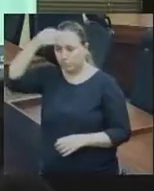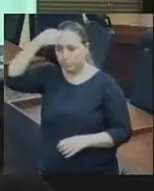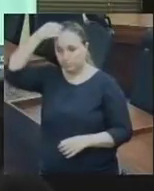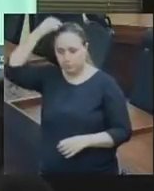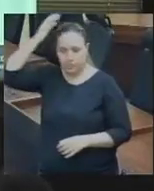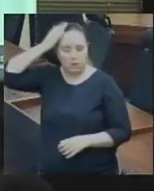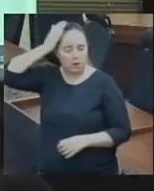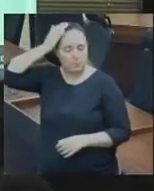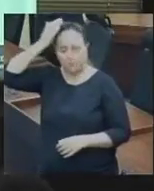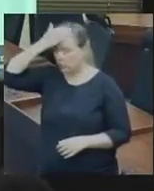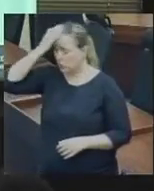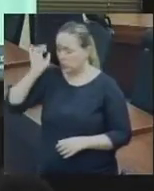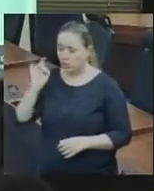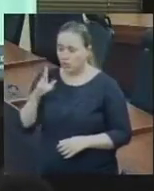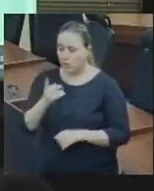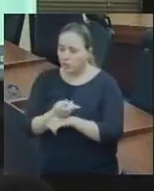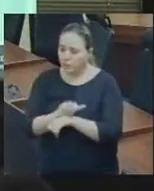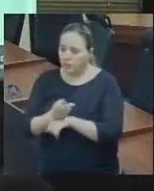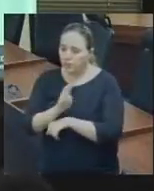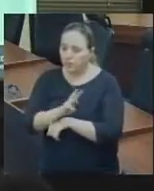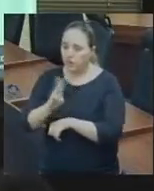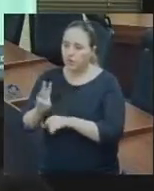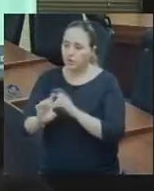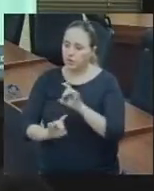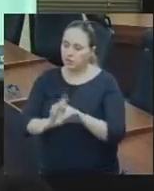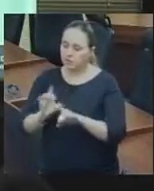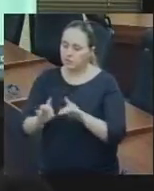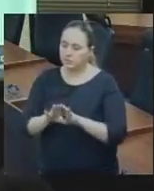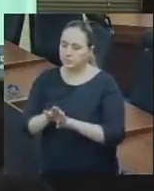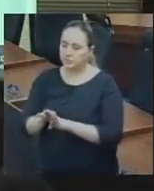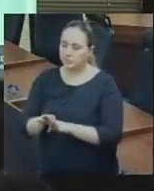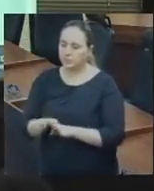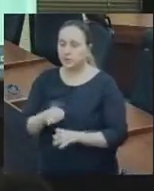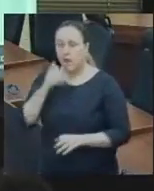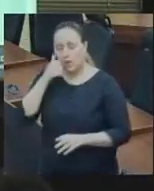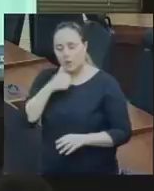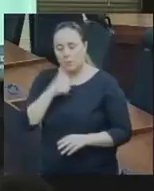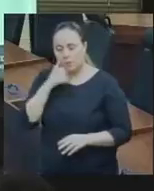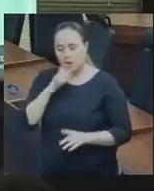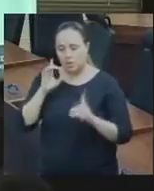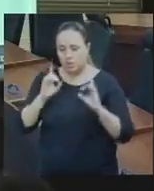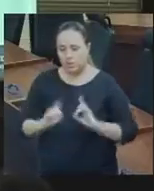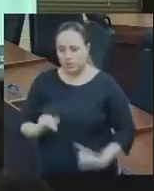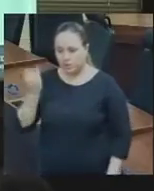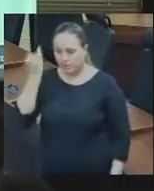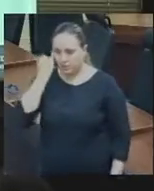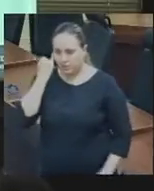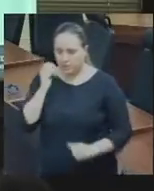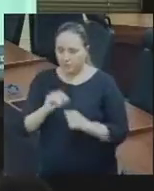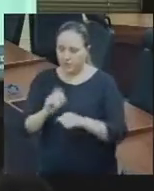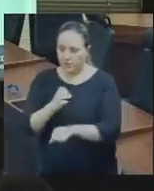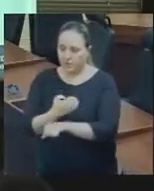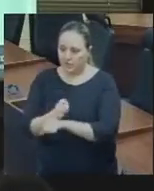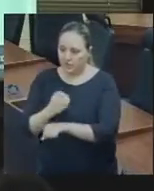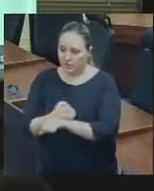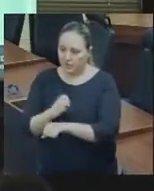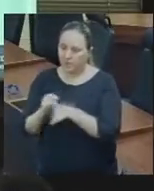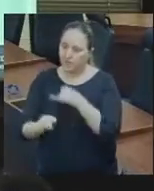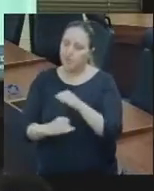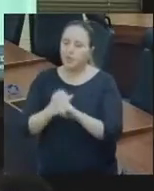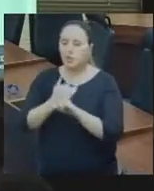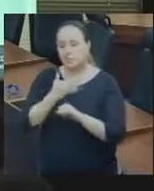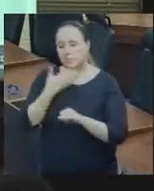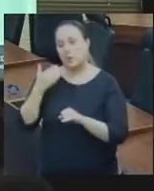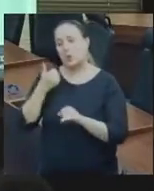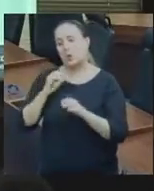especializados a mulher com deficiência intelectual faz exercício pela internet para melhorar sua comunicação